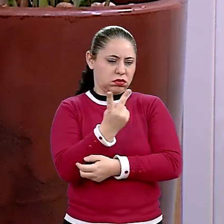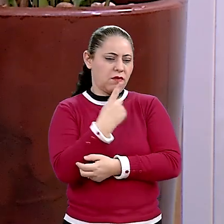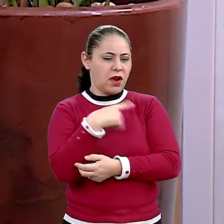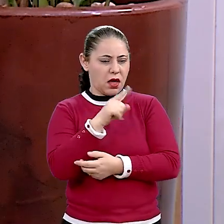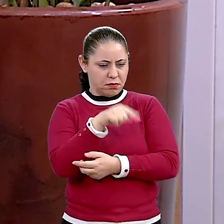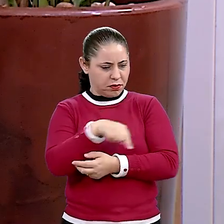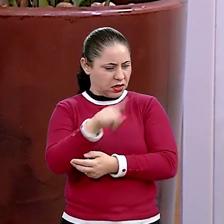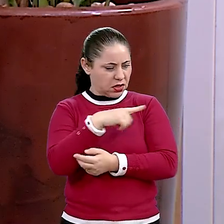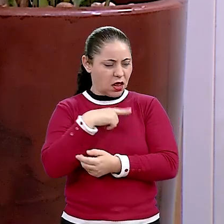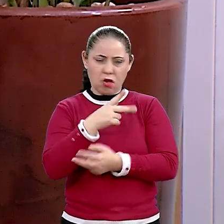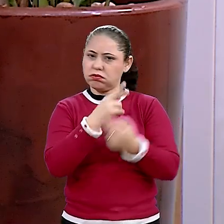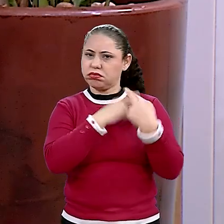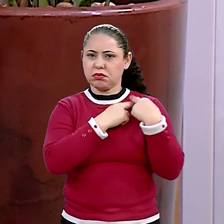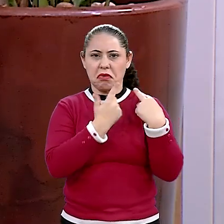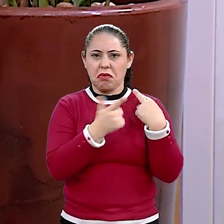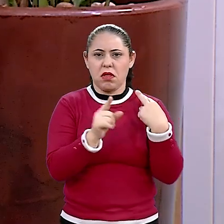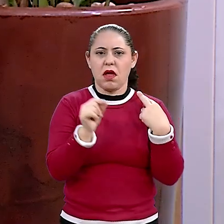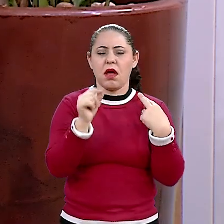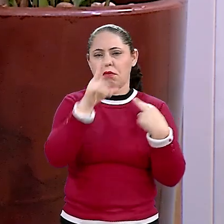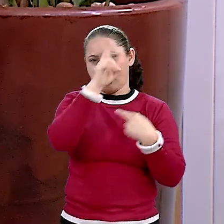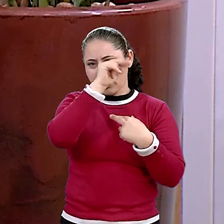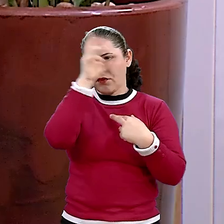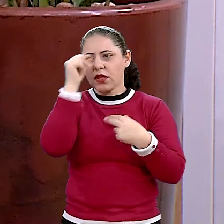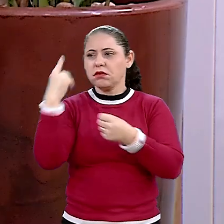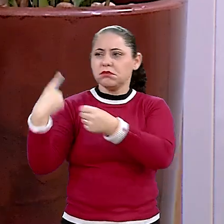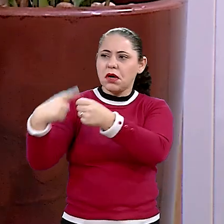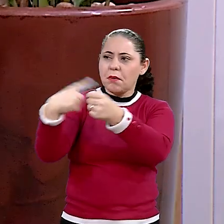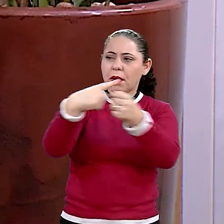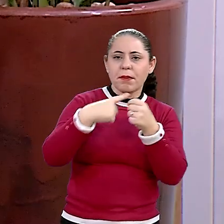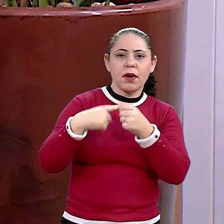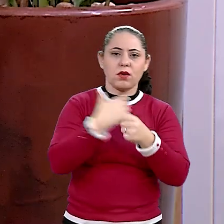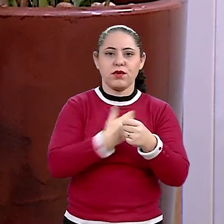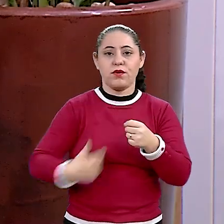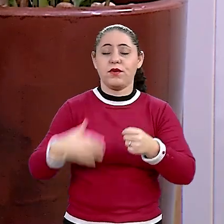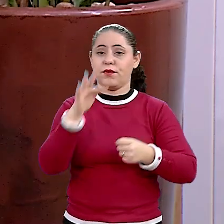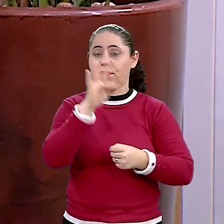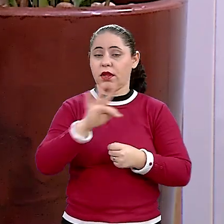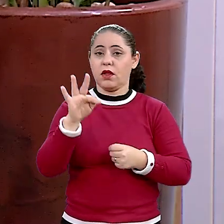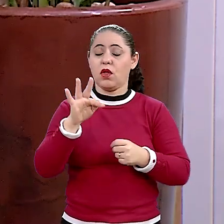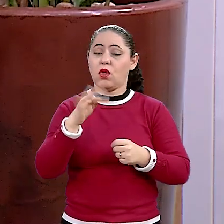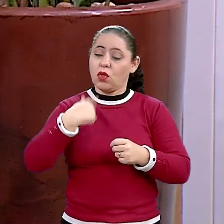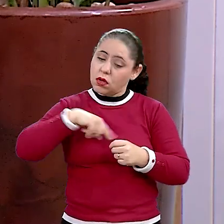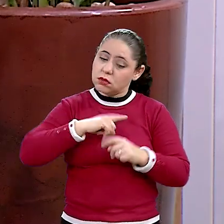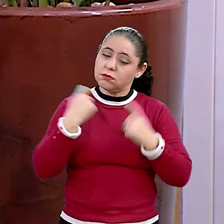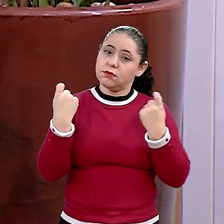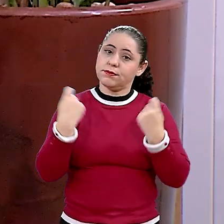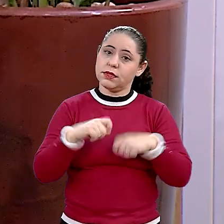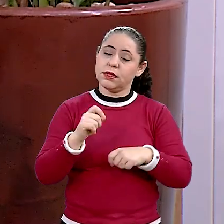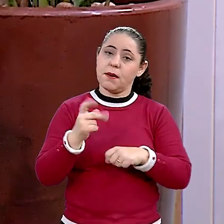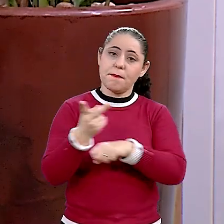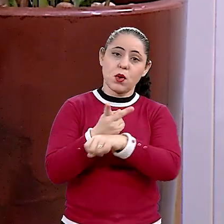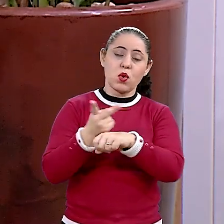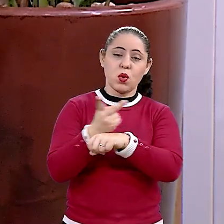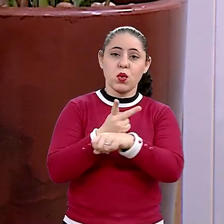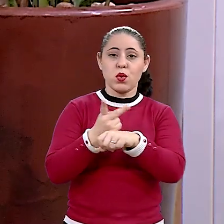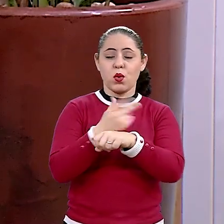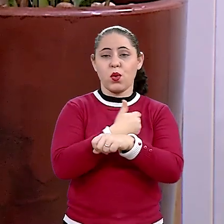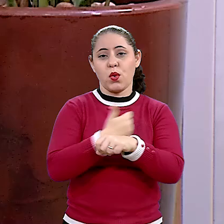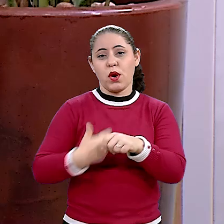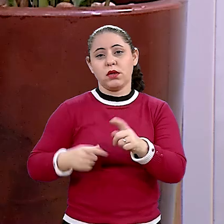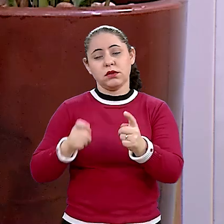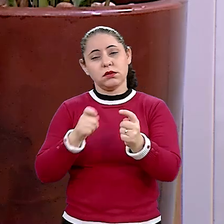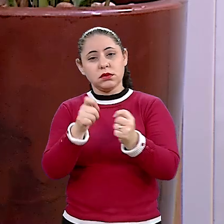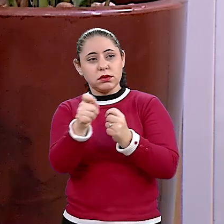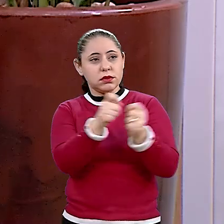achar que também não tem responsabilidade as prefeituras do interior e também o governo federal. Nós precisamos buscar uma governança